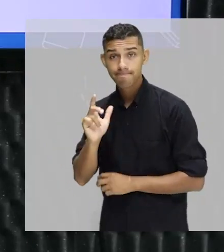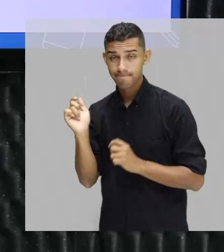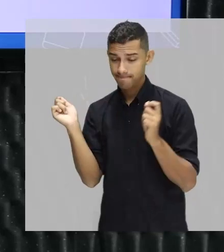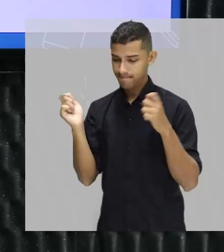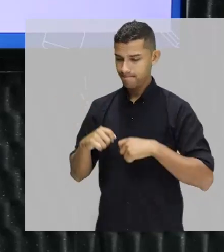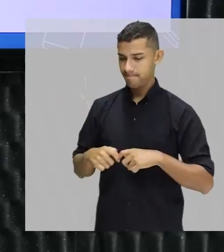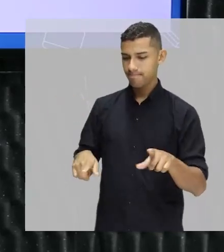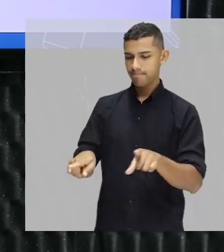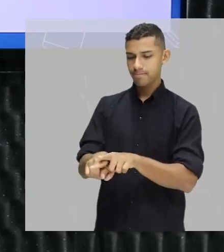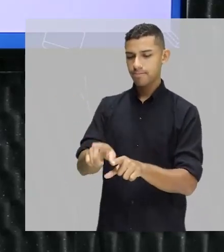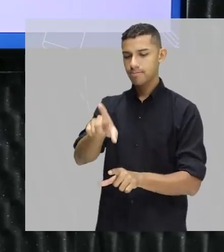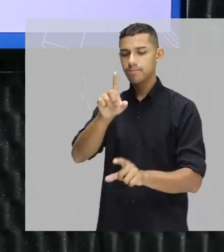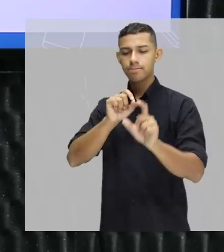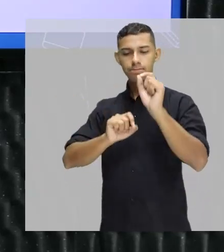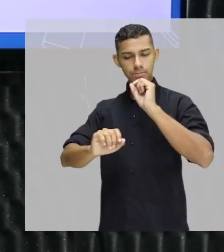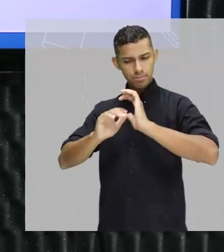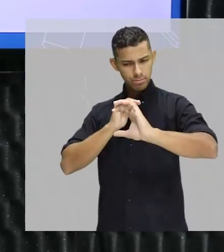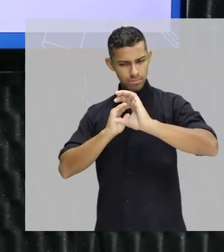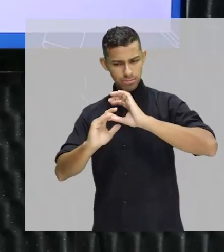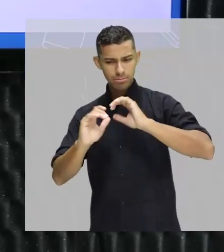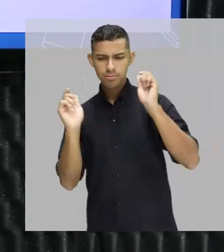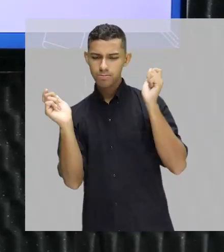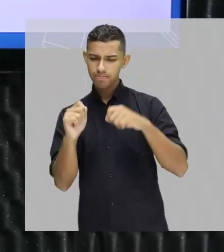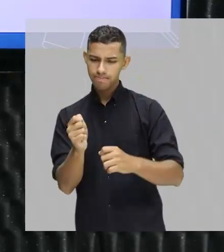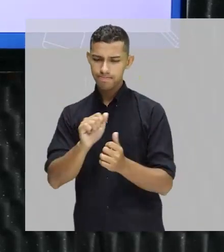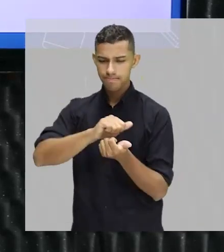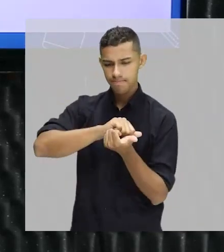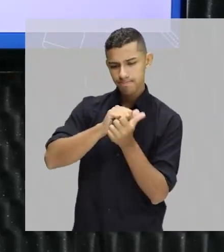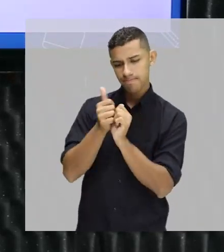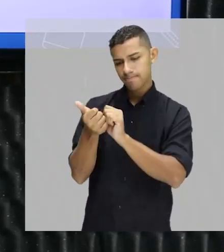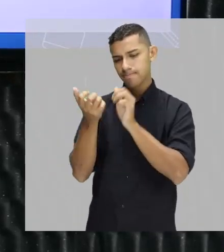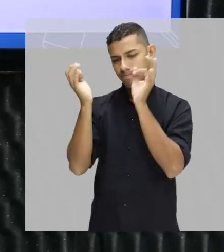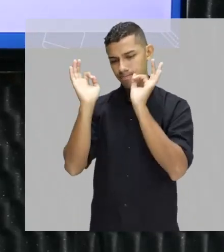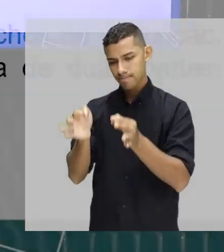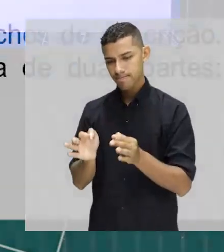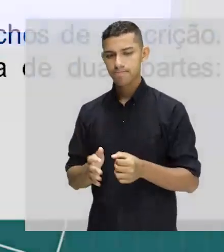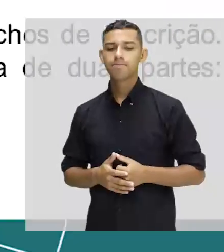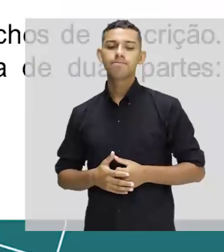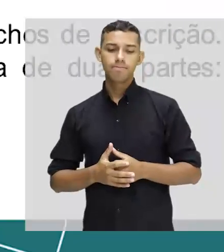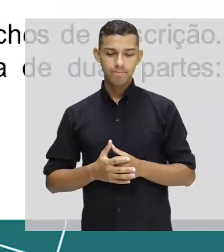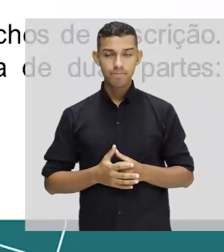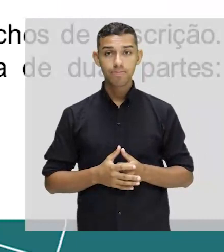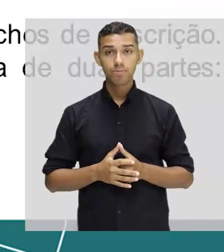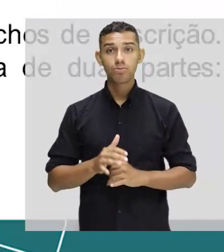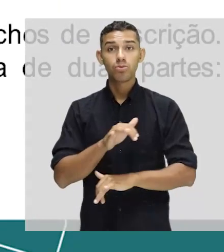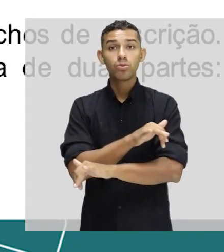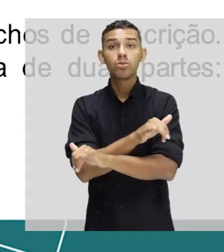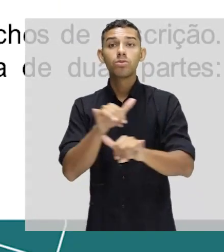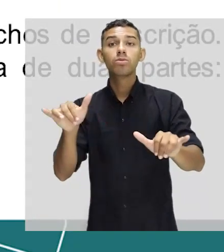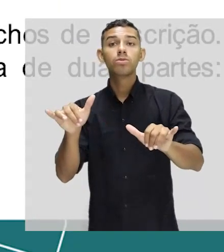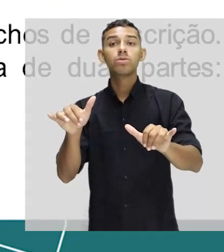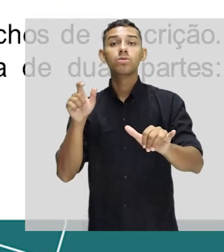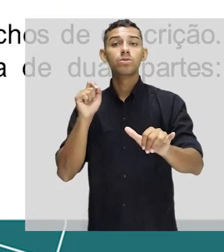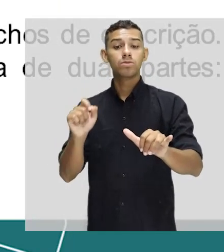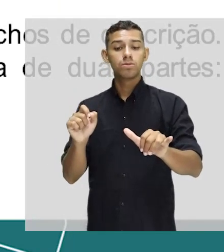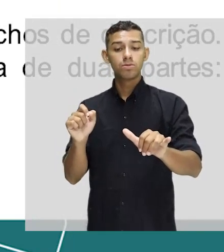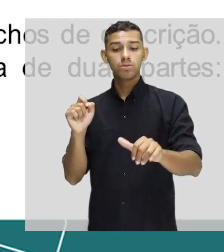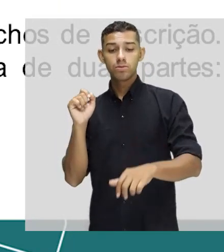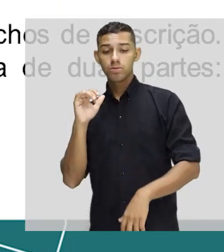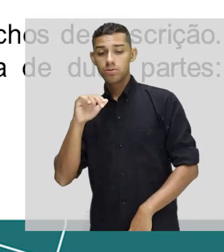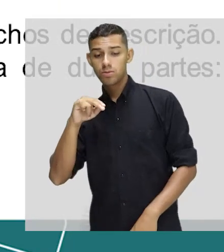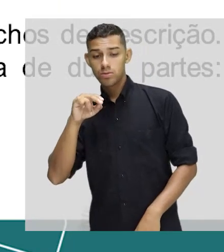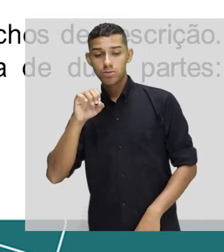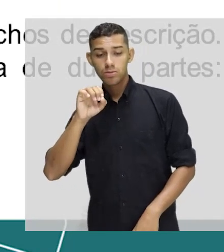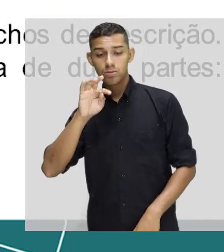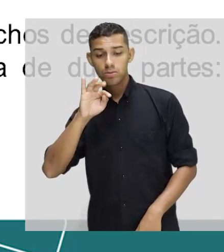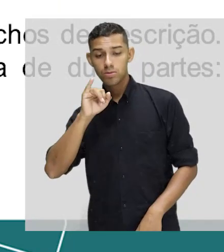escolhida a linguagem, a comunicação que é mais adequada. A notícia. A notícia é